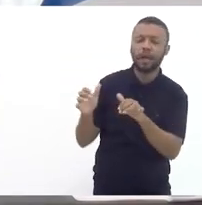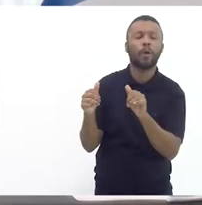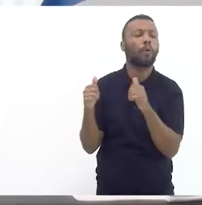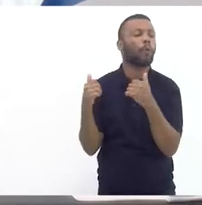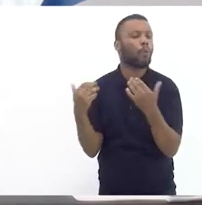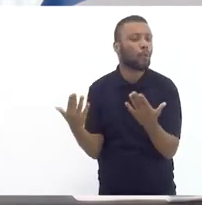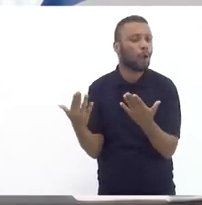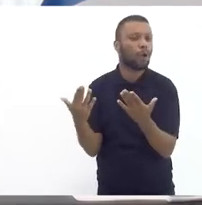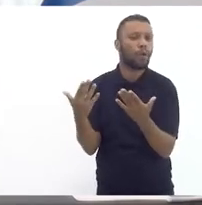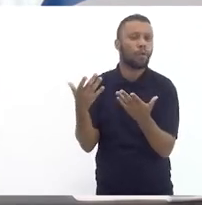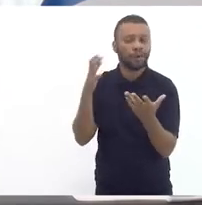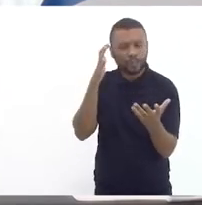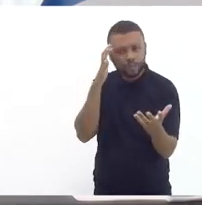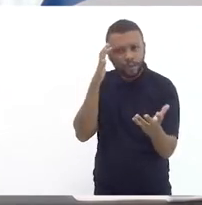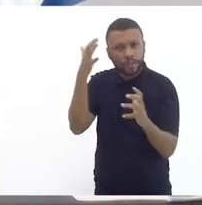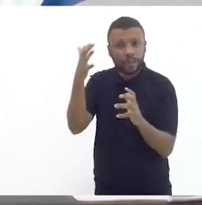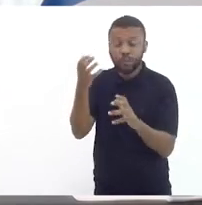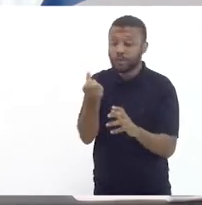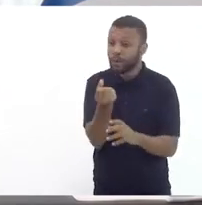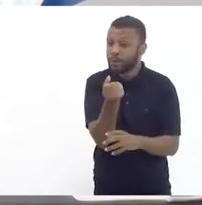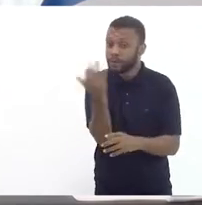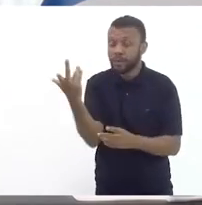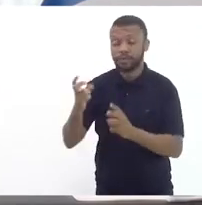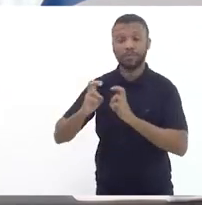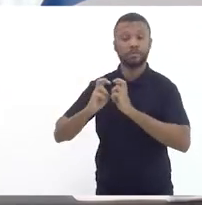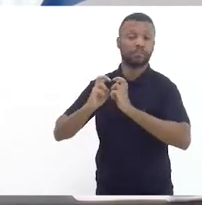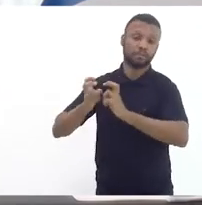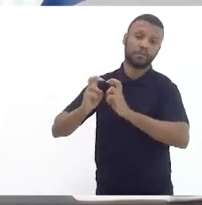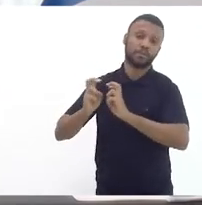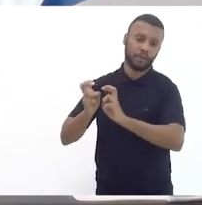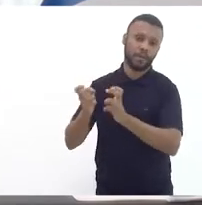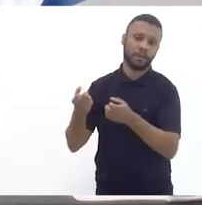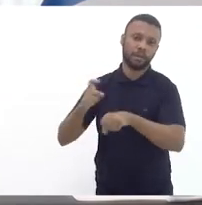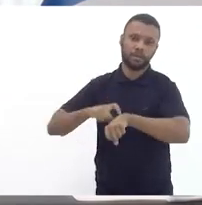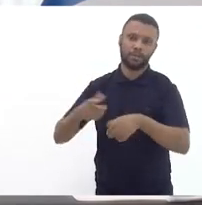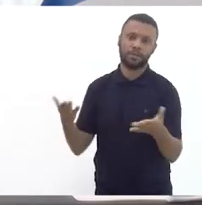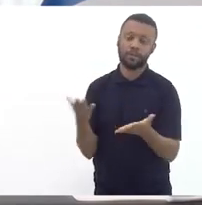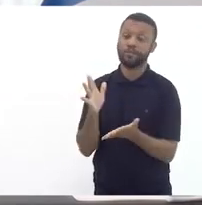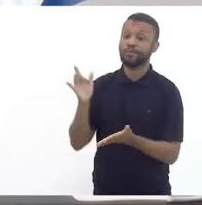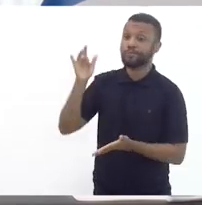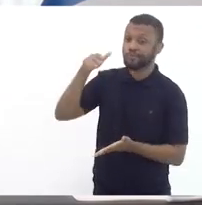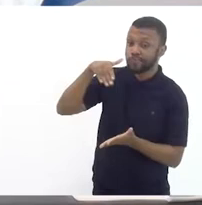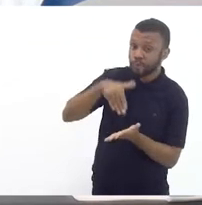de trens atualmente. E, por último, eu queria perguntar,